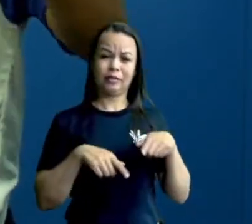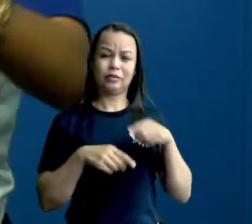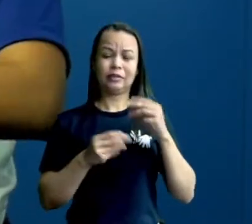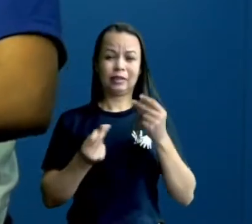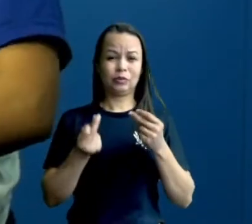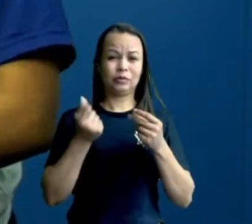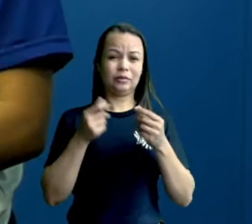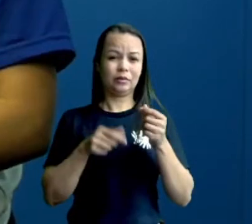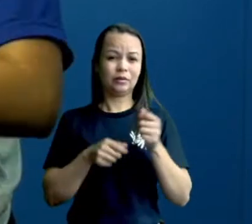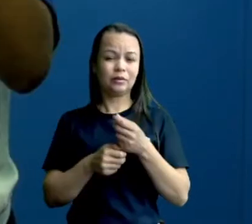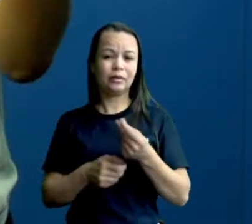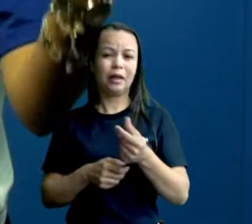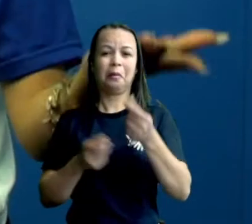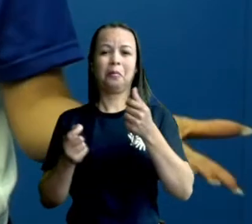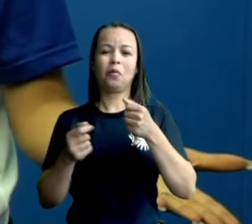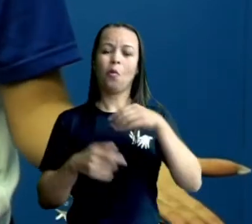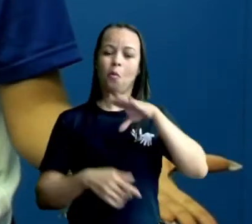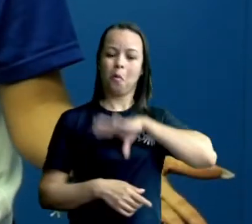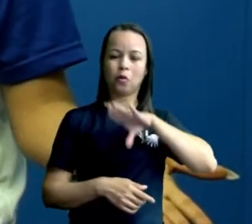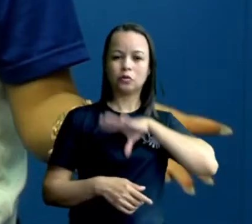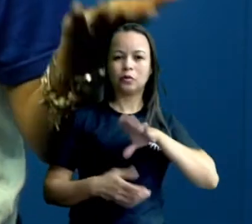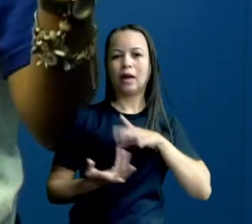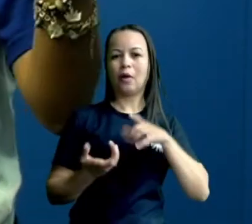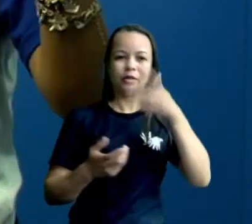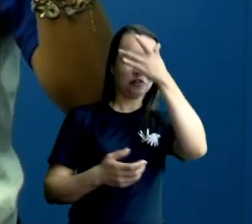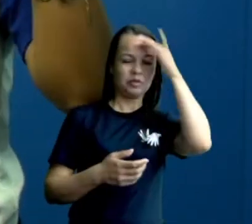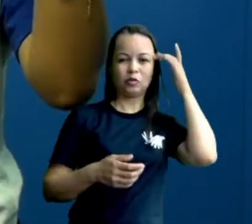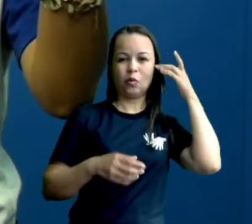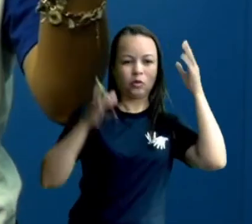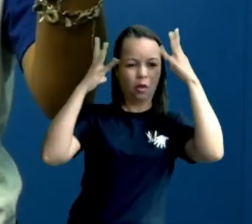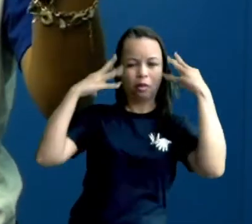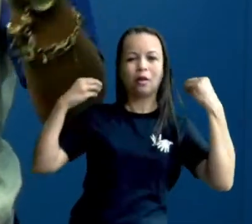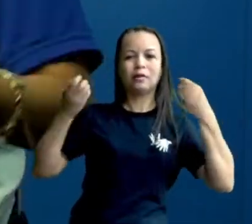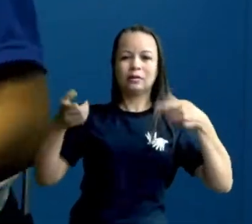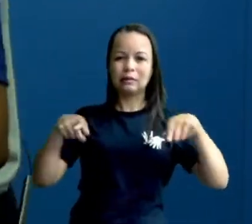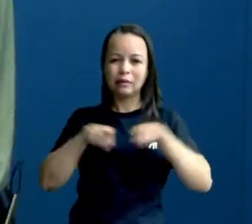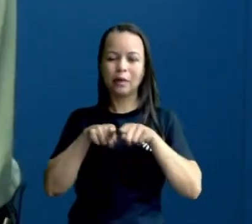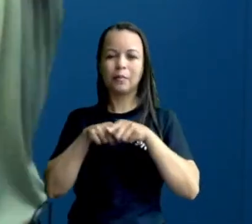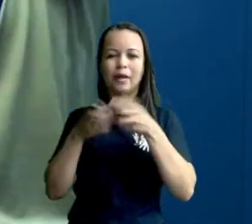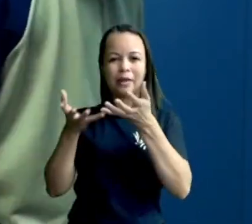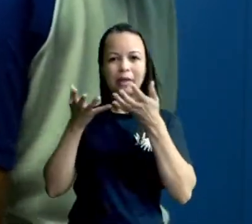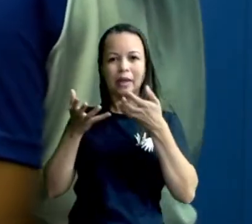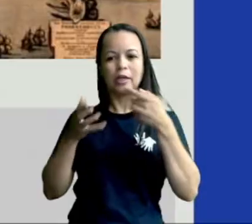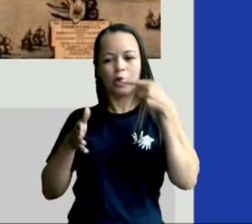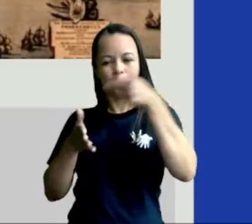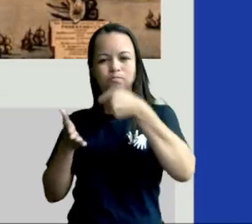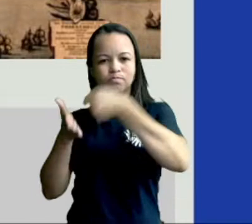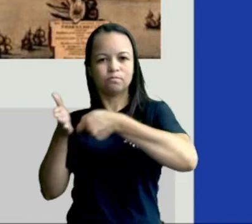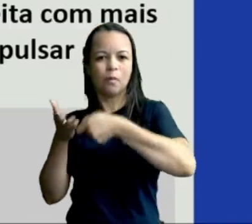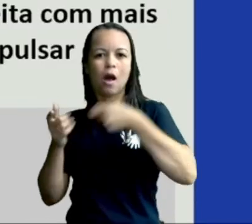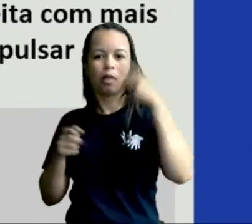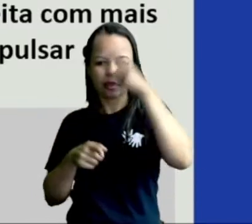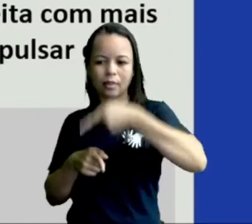Holanda, que é isso? É casa de mãe Joana, todo mundo chega e quer mandar? Então, foi mais ou menos esse pensamento. Vamos seguindo.